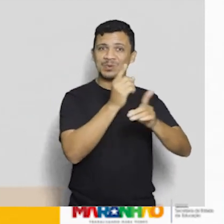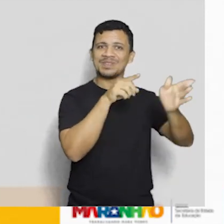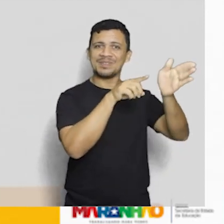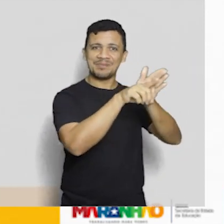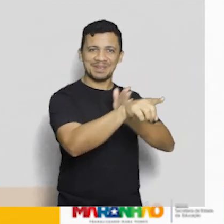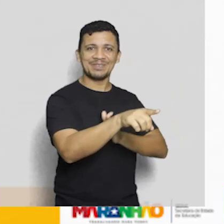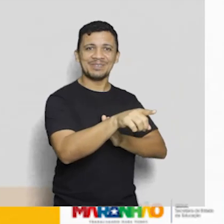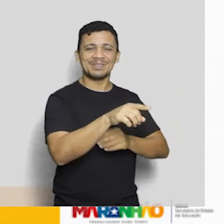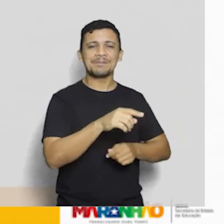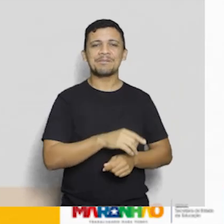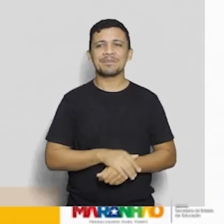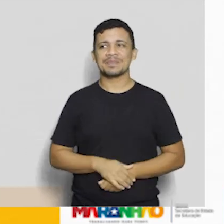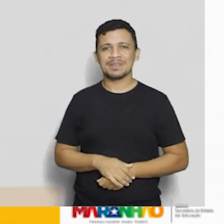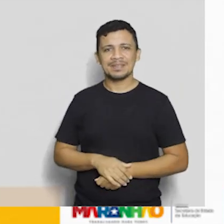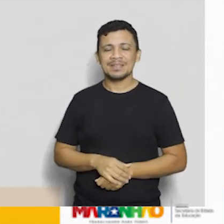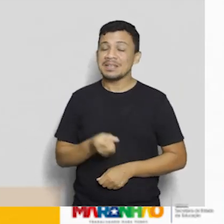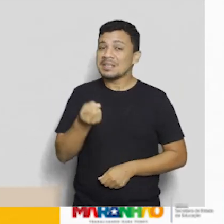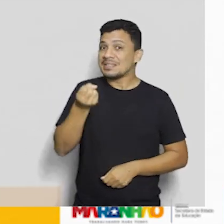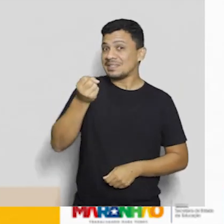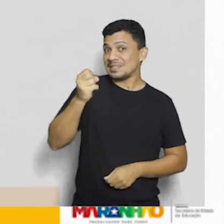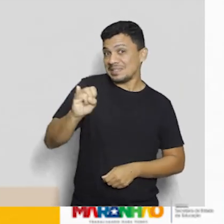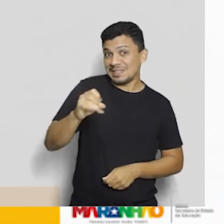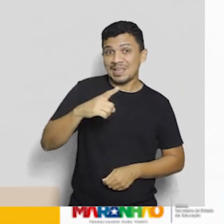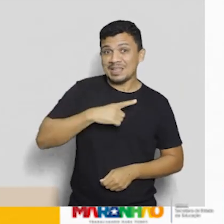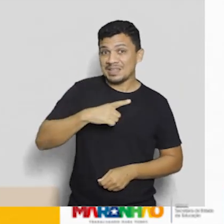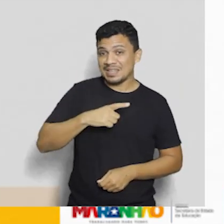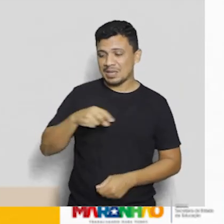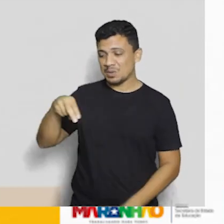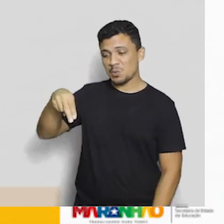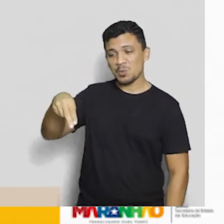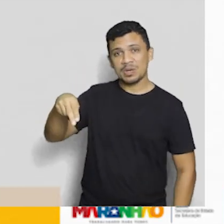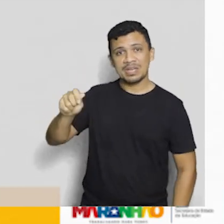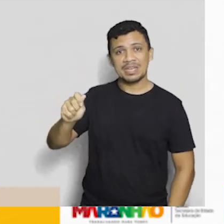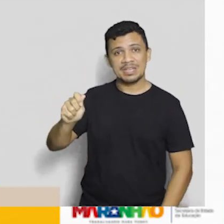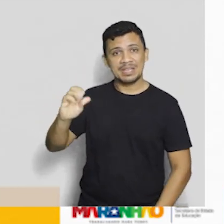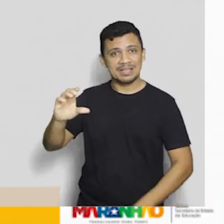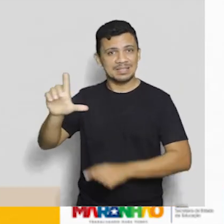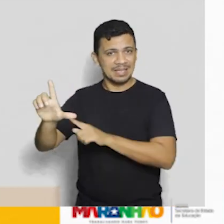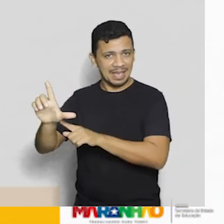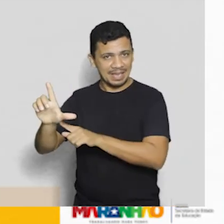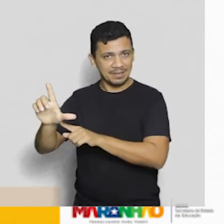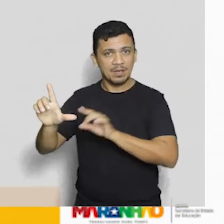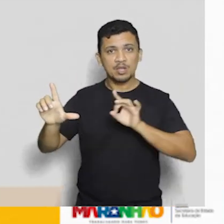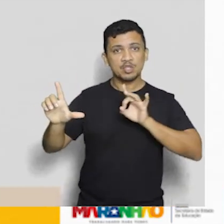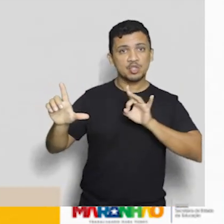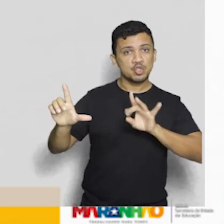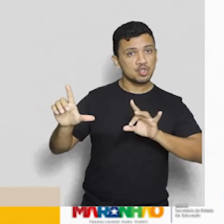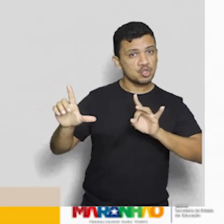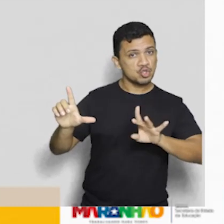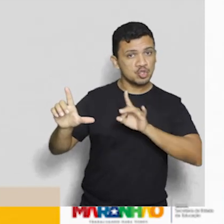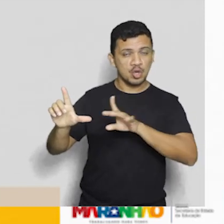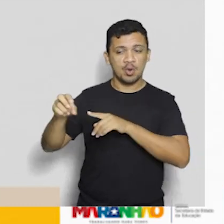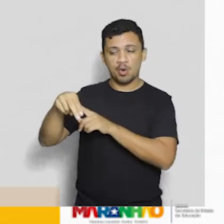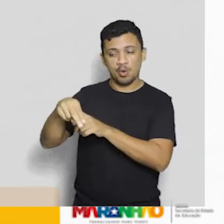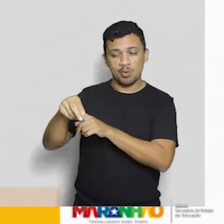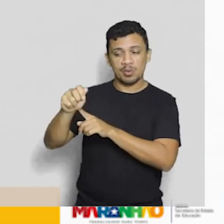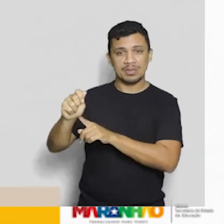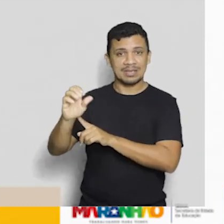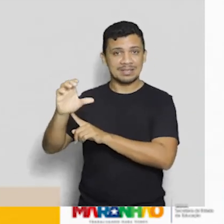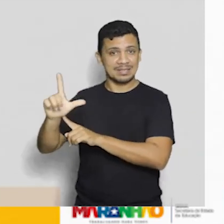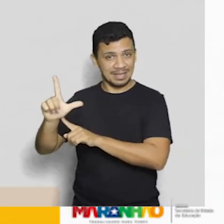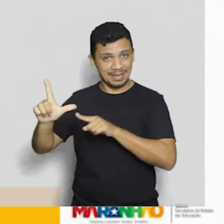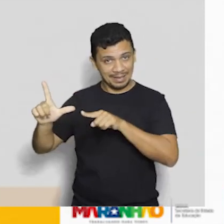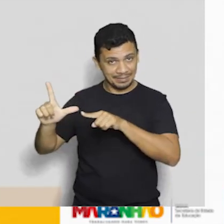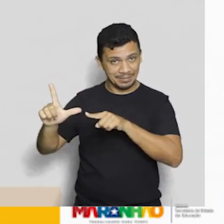ok? Bom, se eu tenho apenas o NaCl puro, o cloreto de sódio